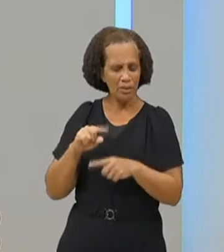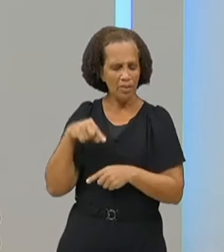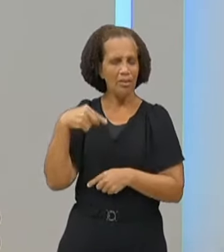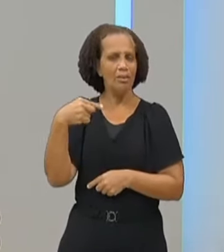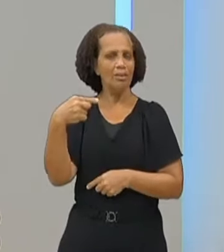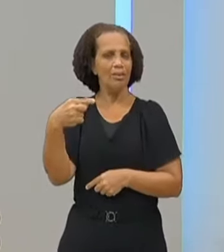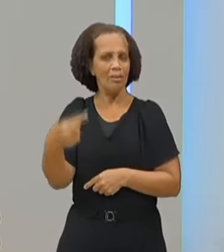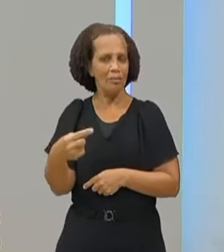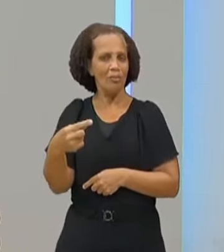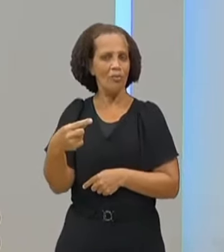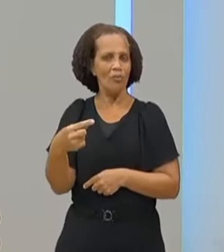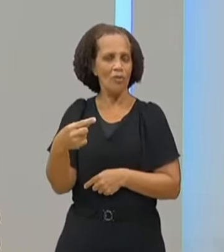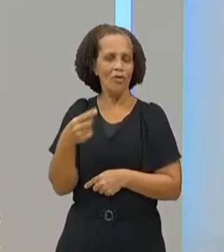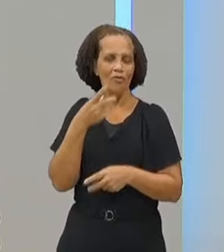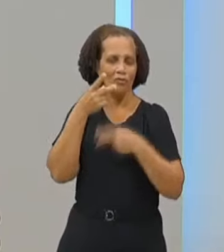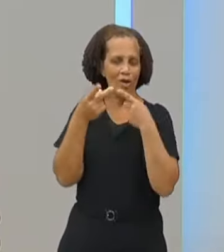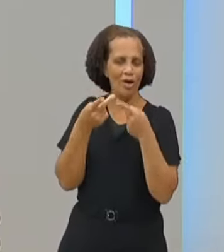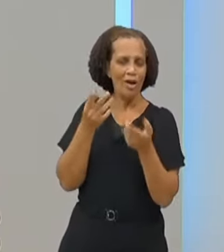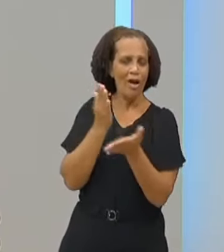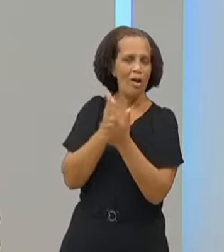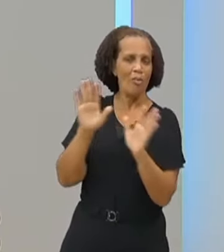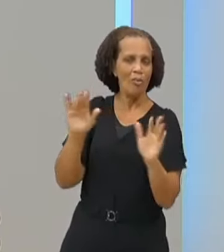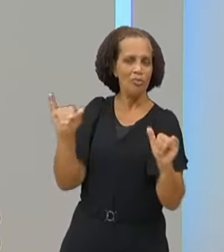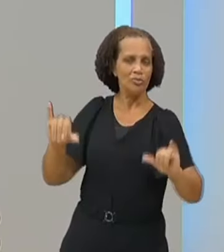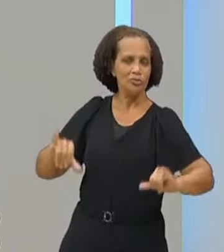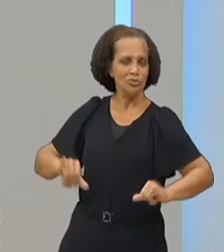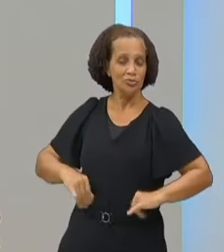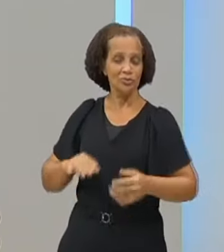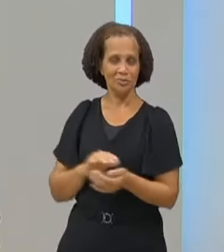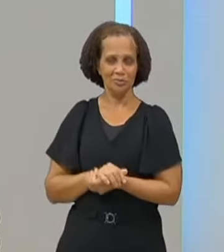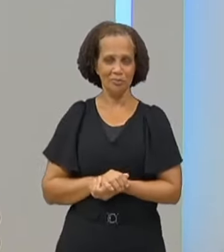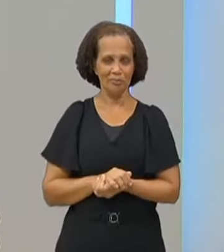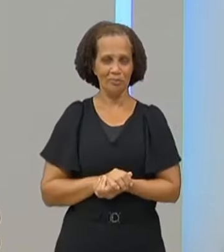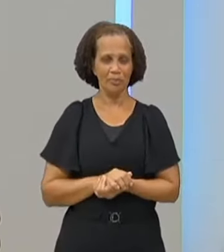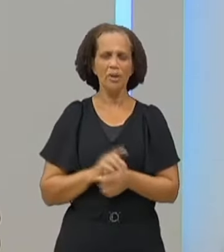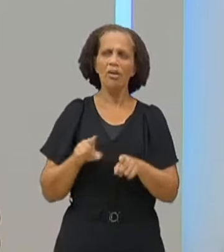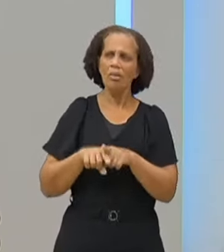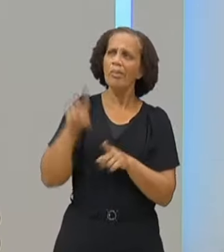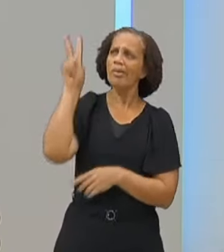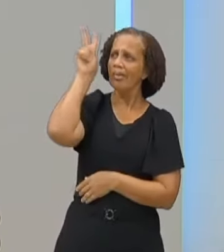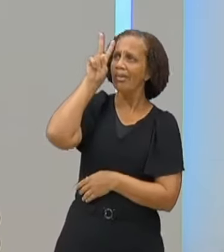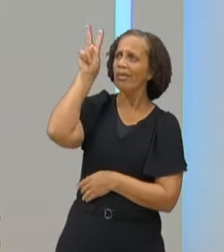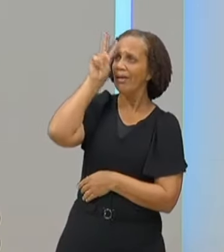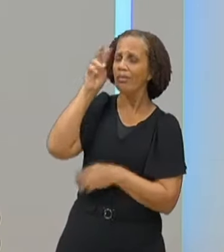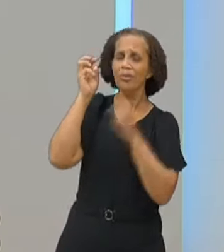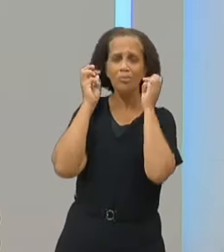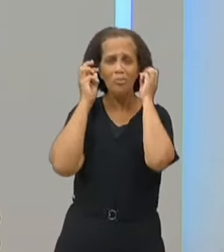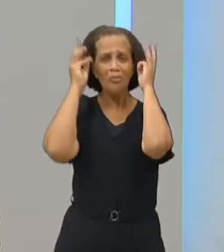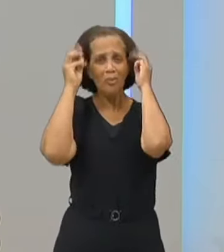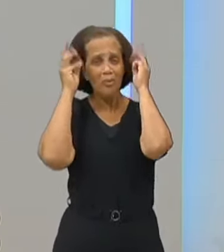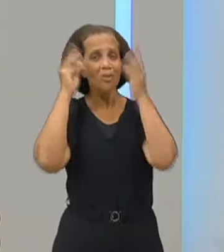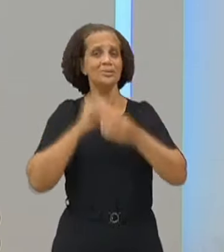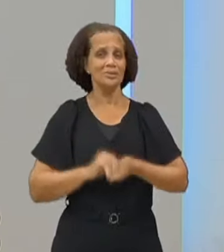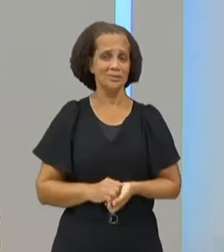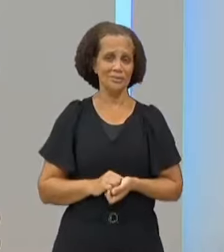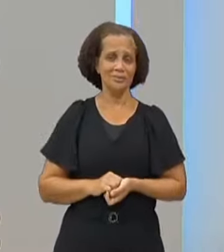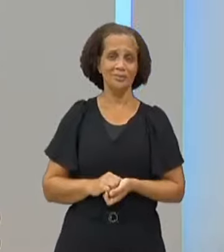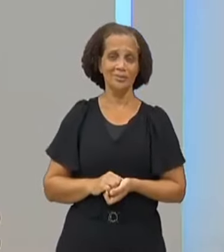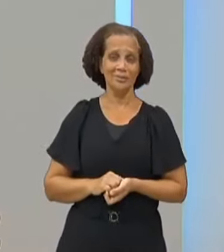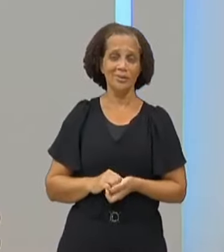fim deste sofrimento de Jó. Mas me vem à mente também Moisés. E